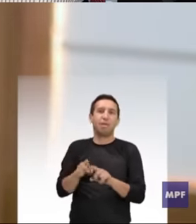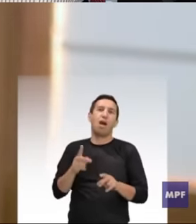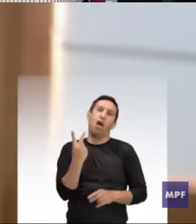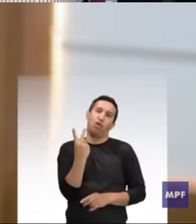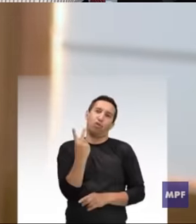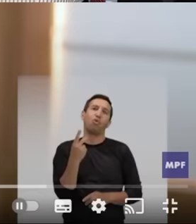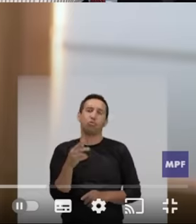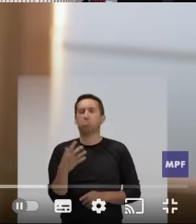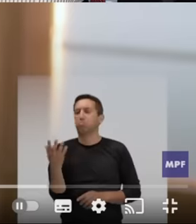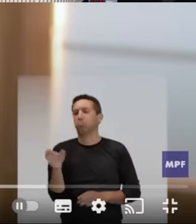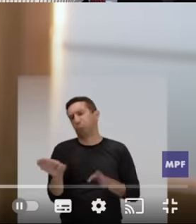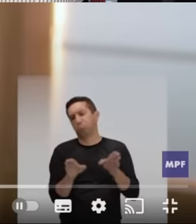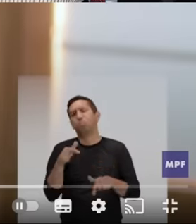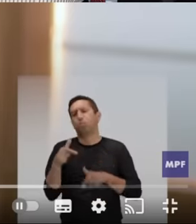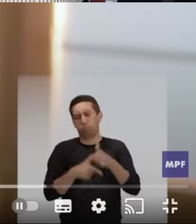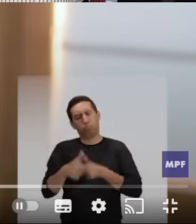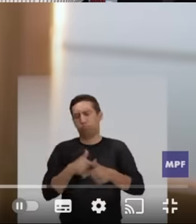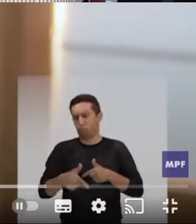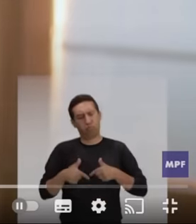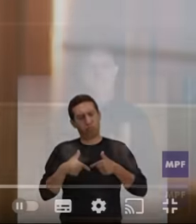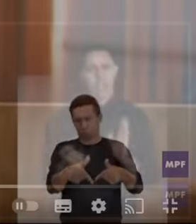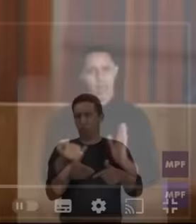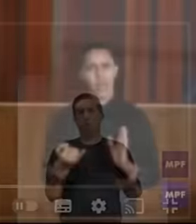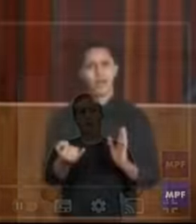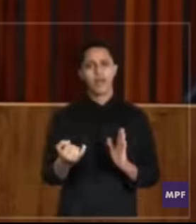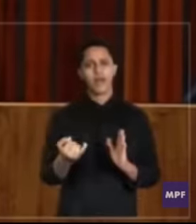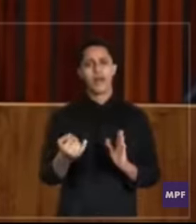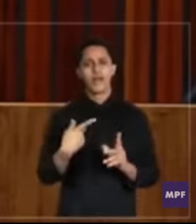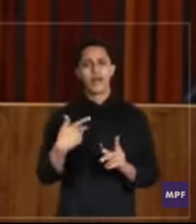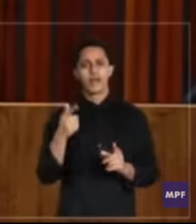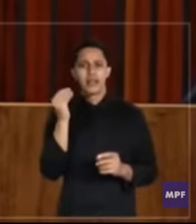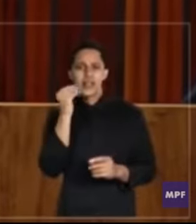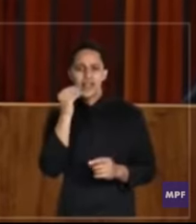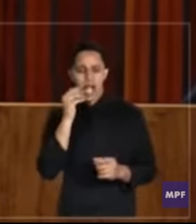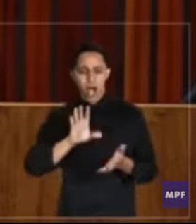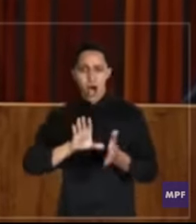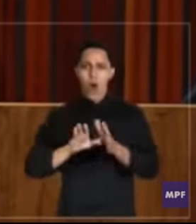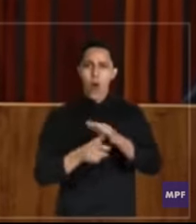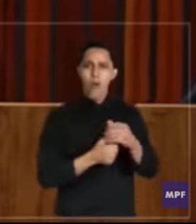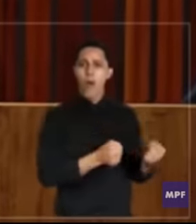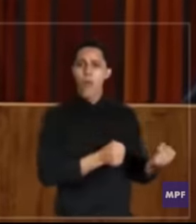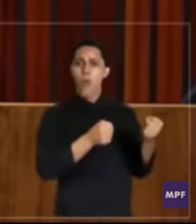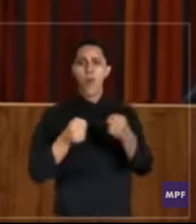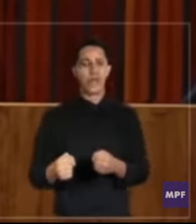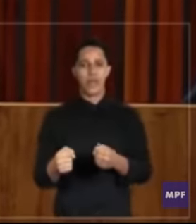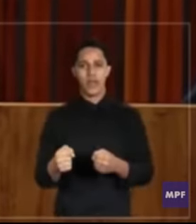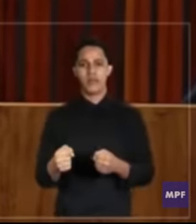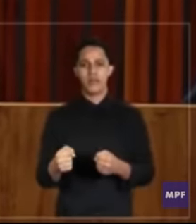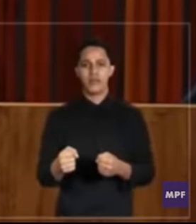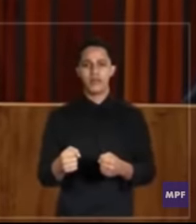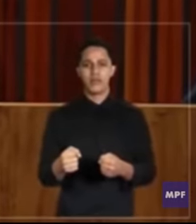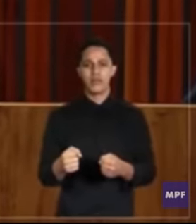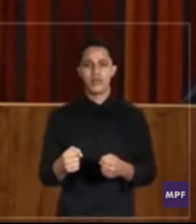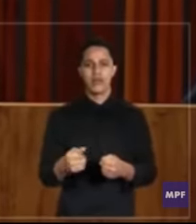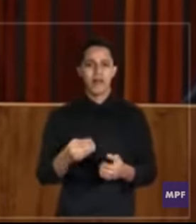esse tema e foi assim que se deu eu aceitei e estamos aí nessa empreitada Bom dia senhoras e senhores Hoje é 10 de novembro de